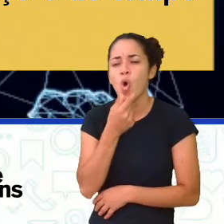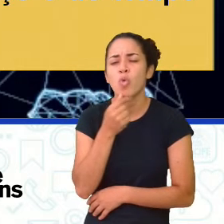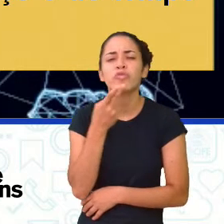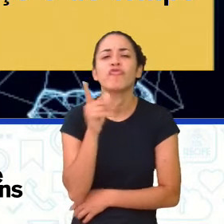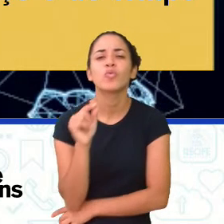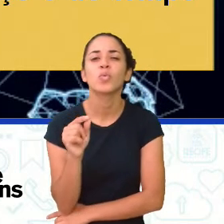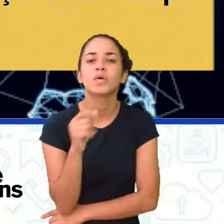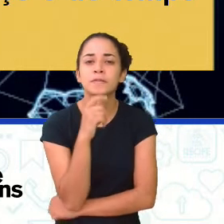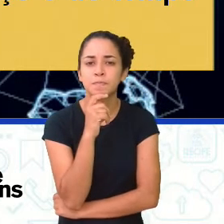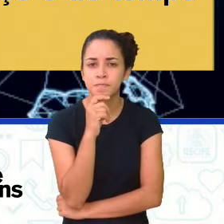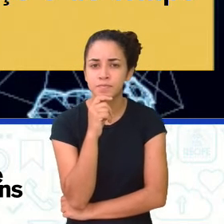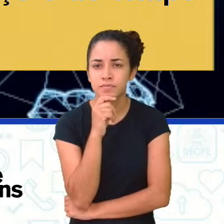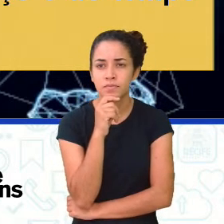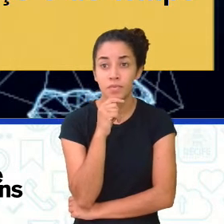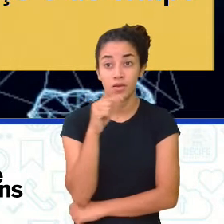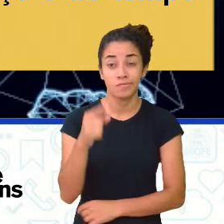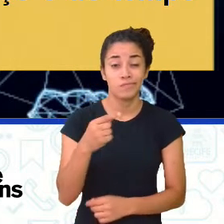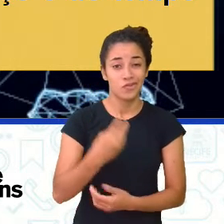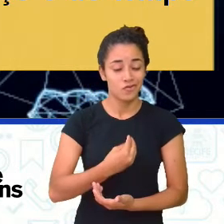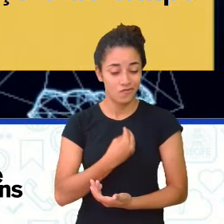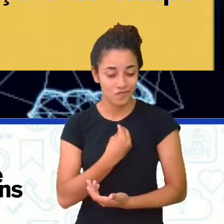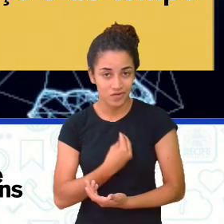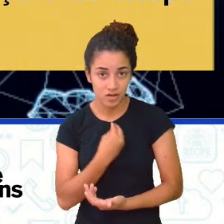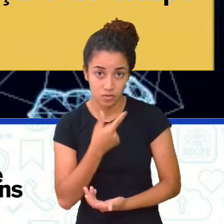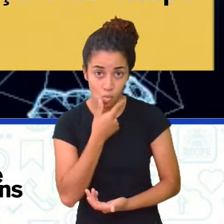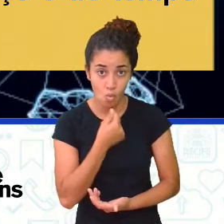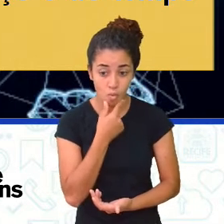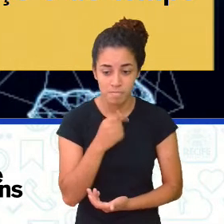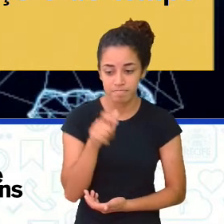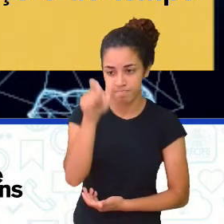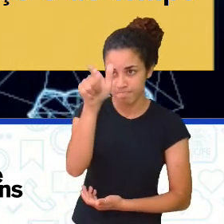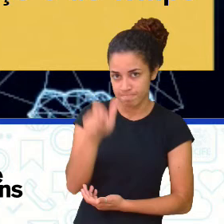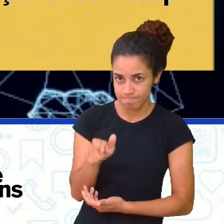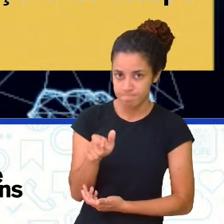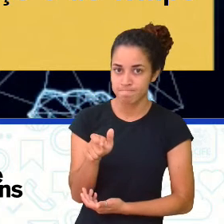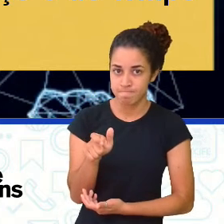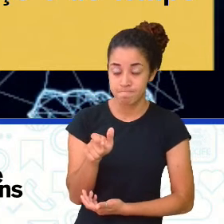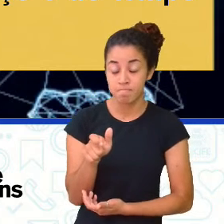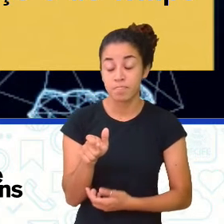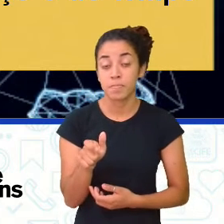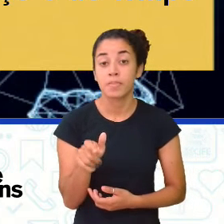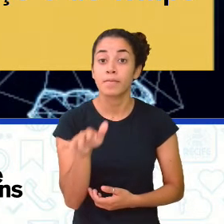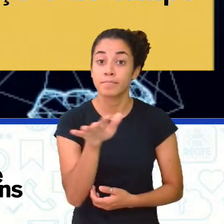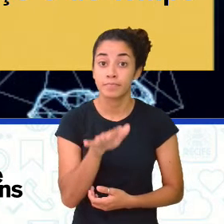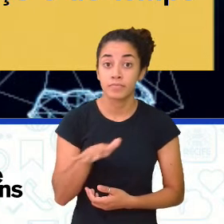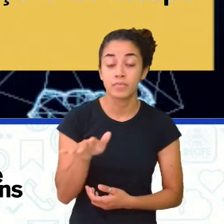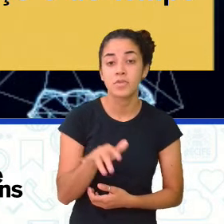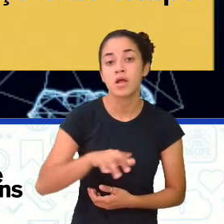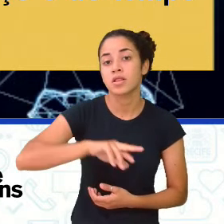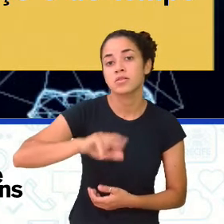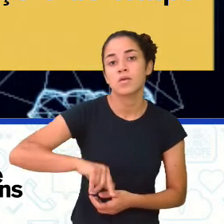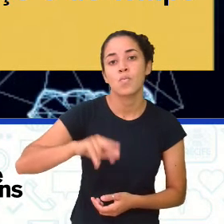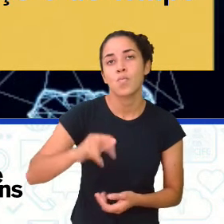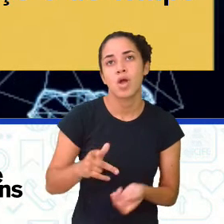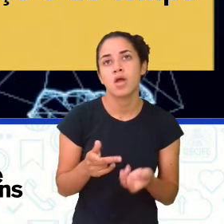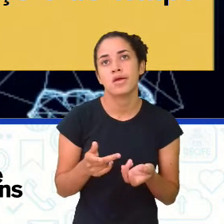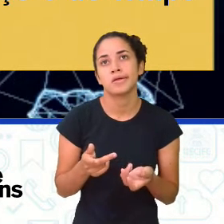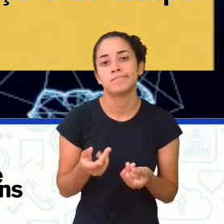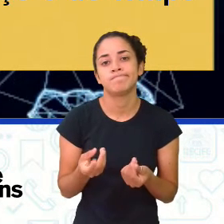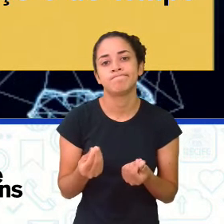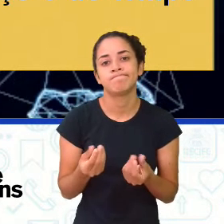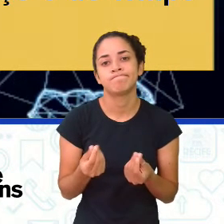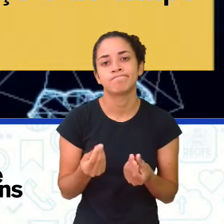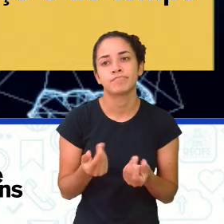para a gente. Ó. O meio de vida do homem, seu entorno, não é mais o que